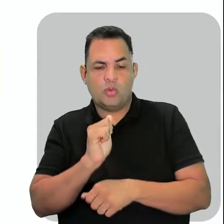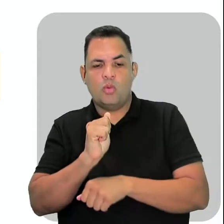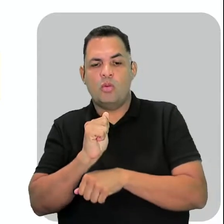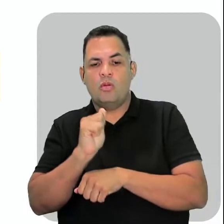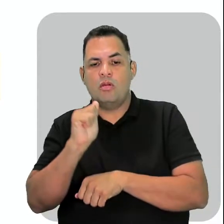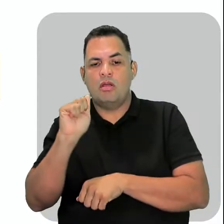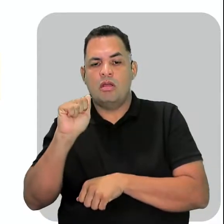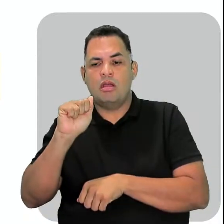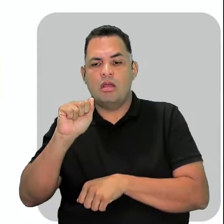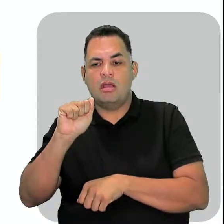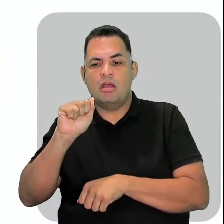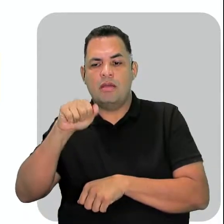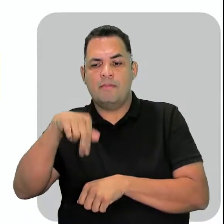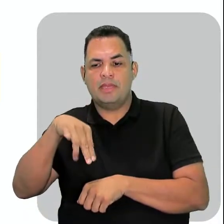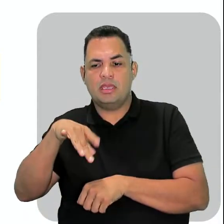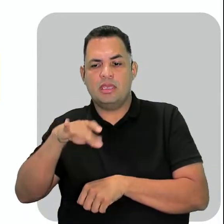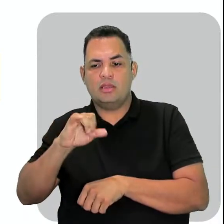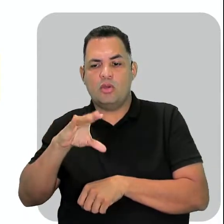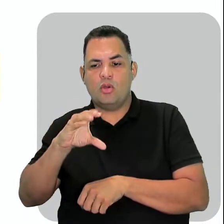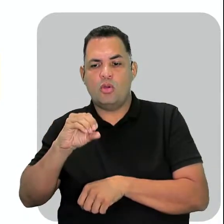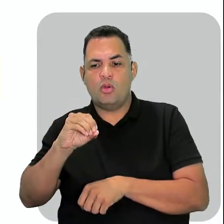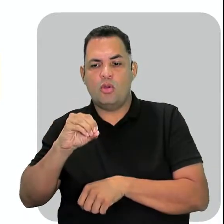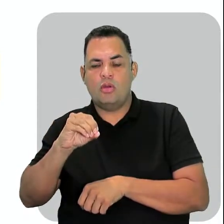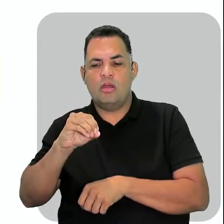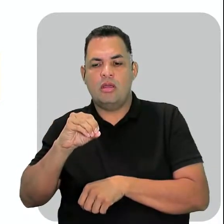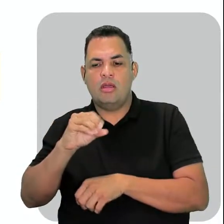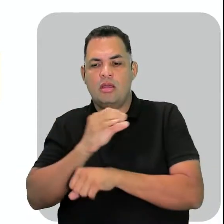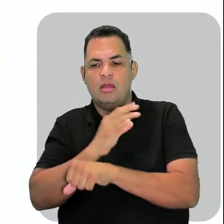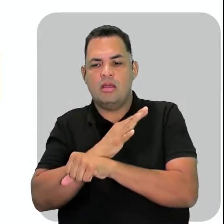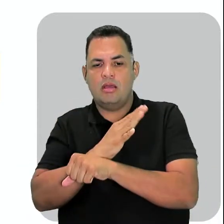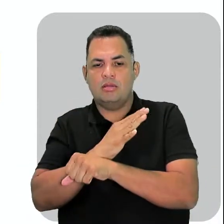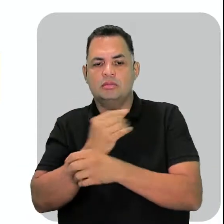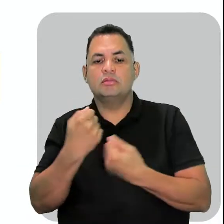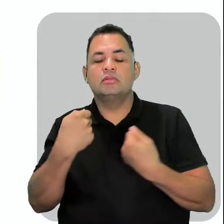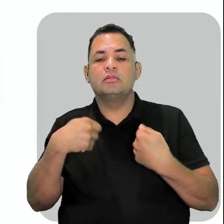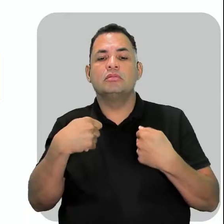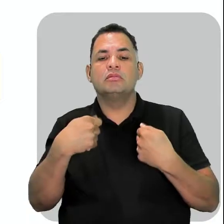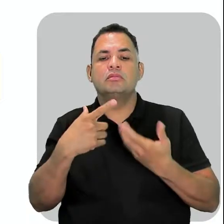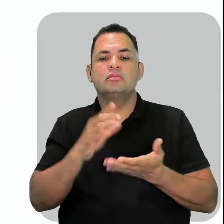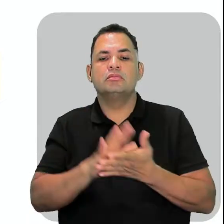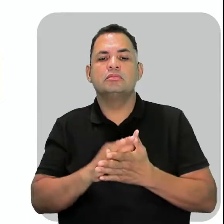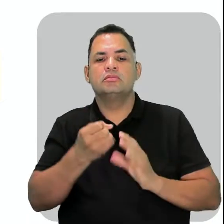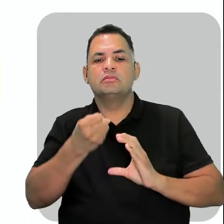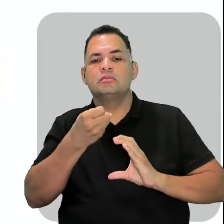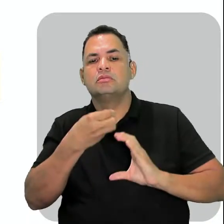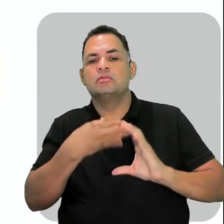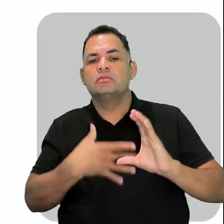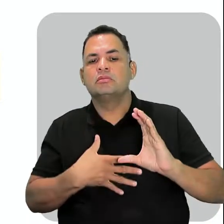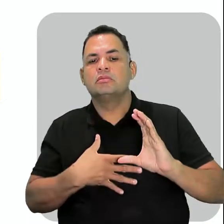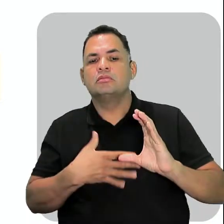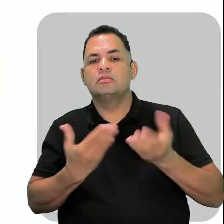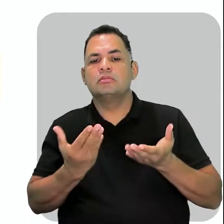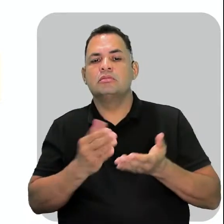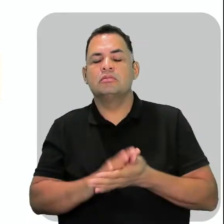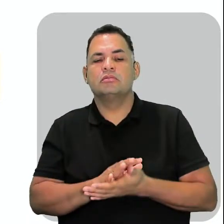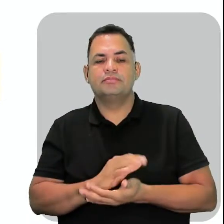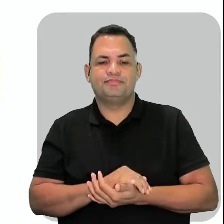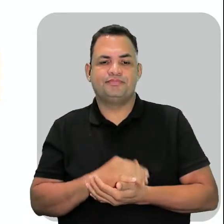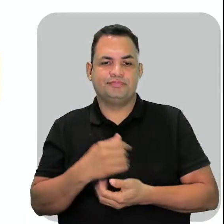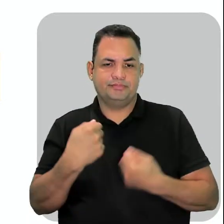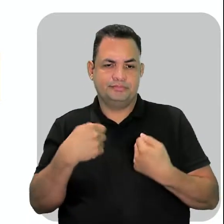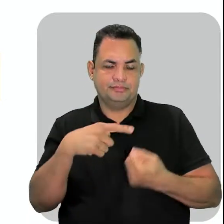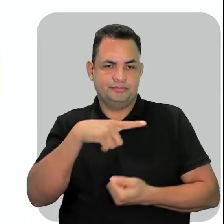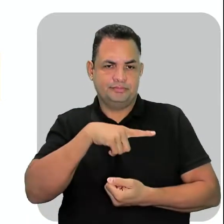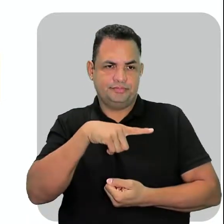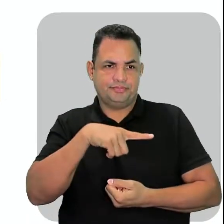aminoácido. Voltando, o que eu preciso para caracterizar um aminoácido, para identificar um aminoácido? Eu tenho